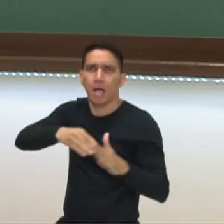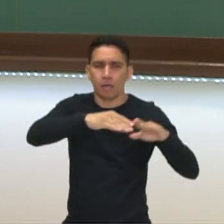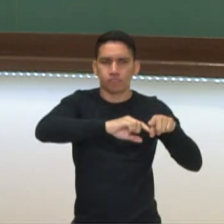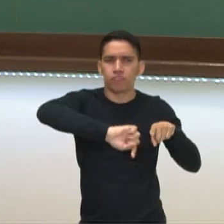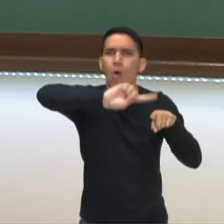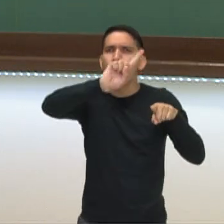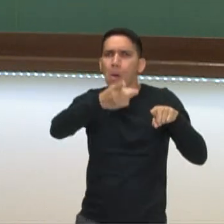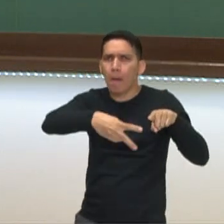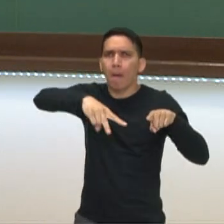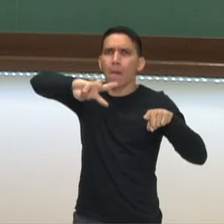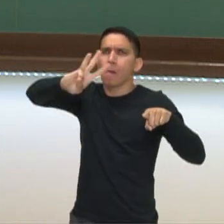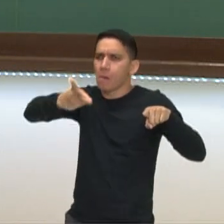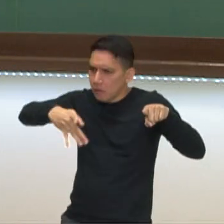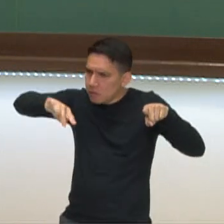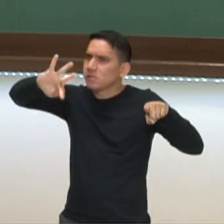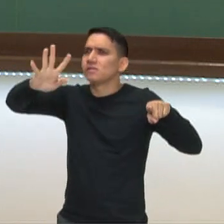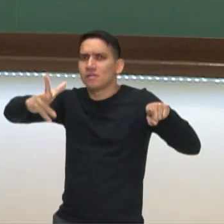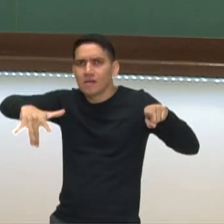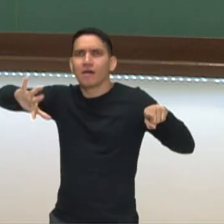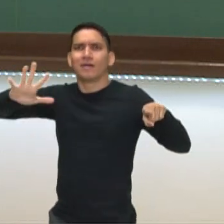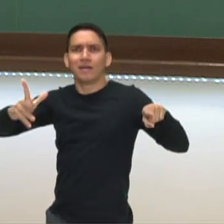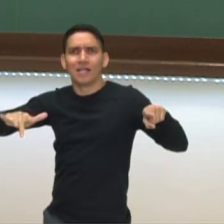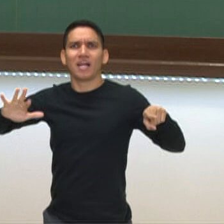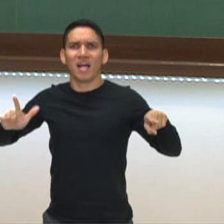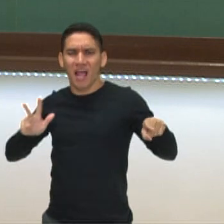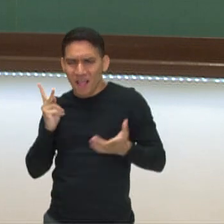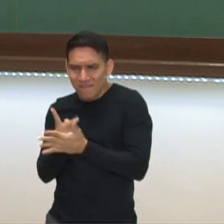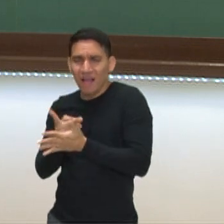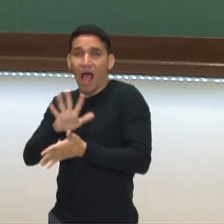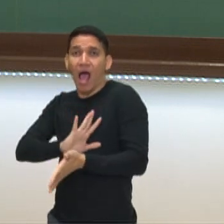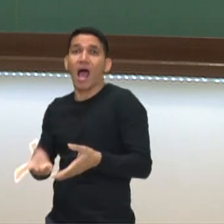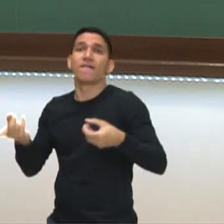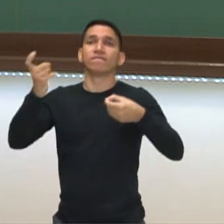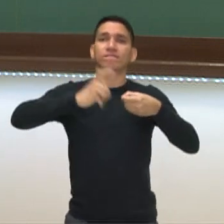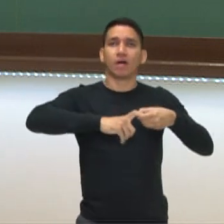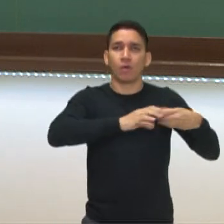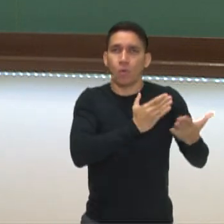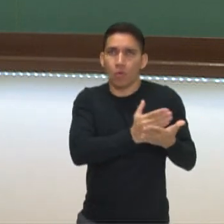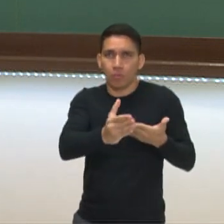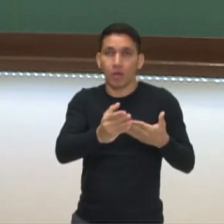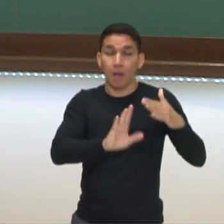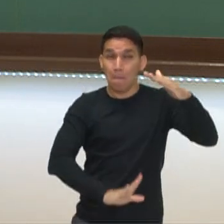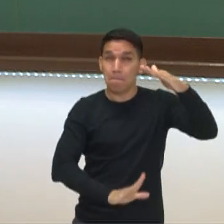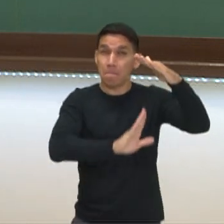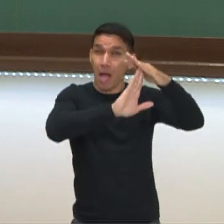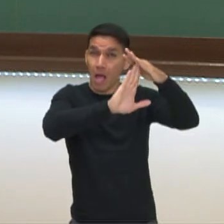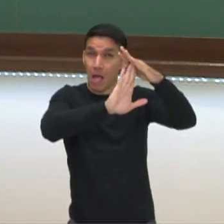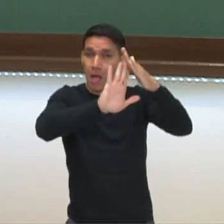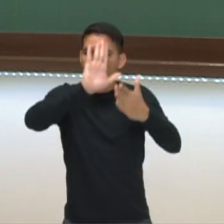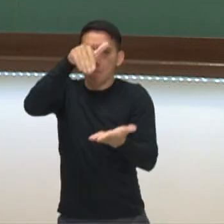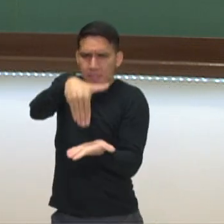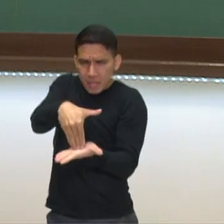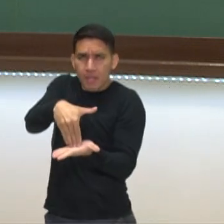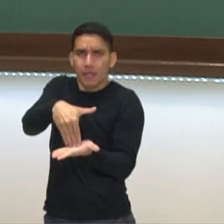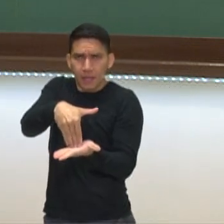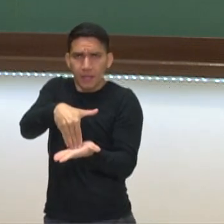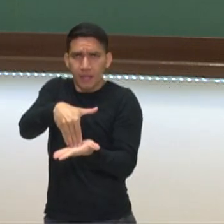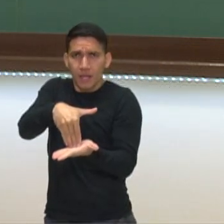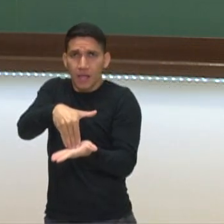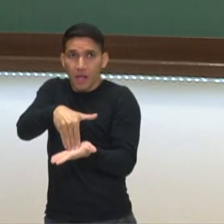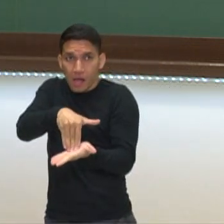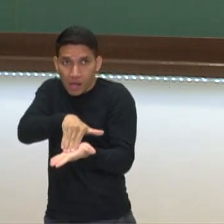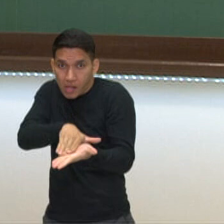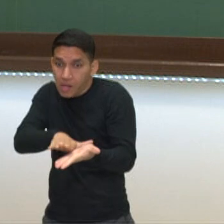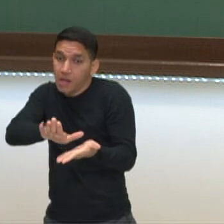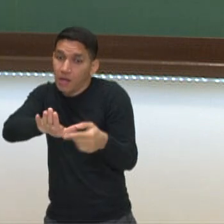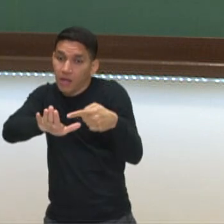para a posição de origem. Máximo, mínimo, volta para a posição de origem. Então, ela vai para o máximo, mínimo, né? Então,